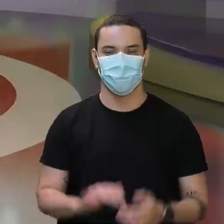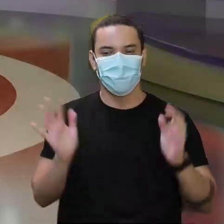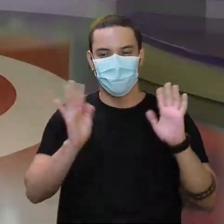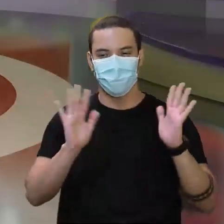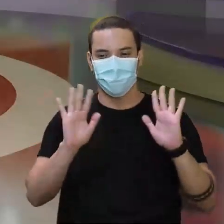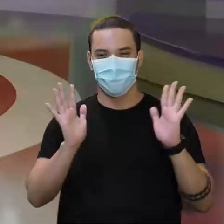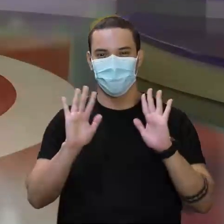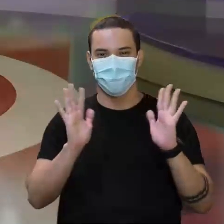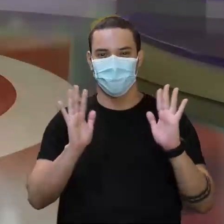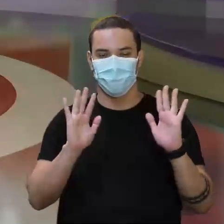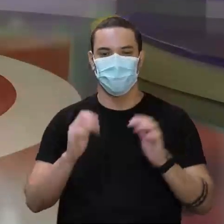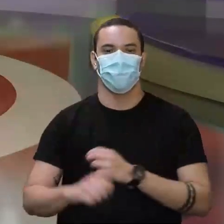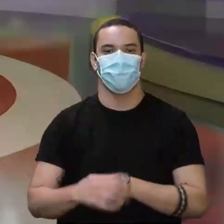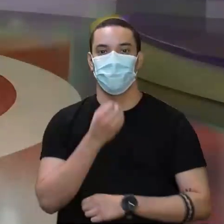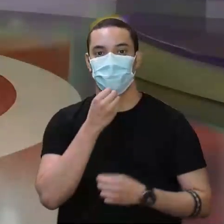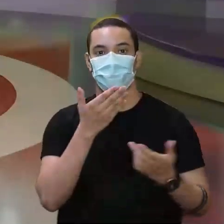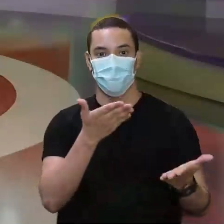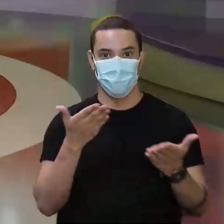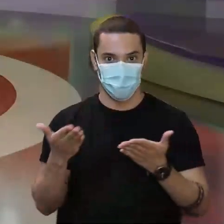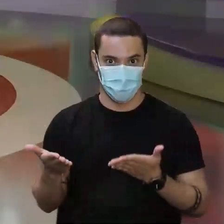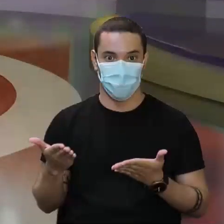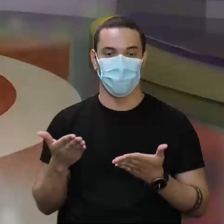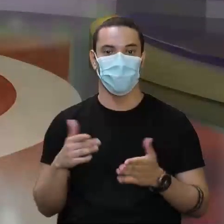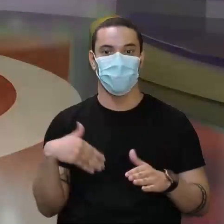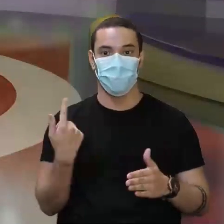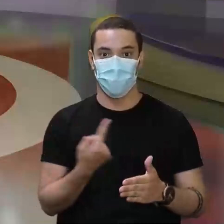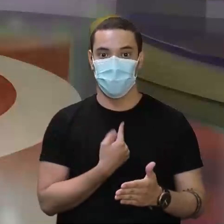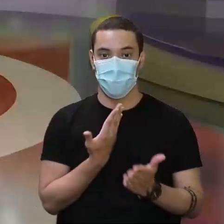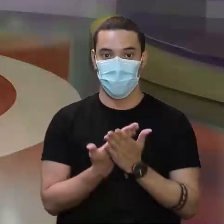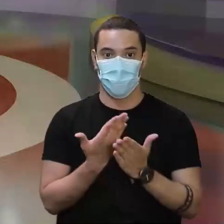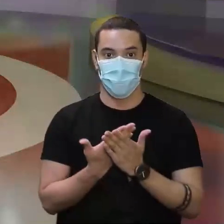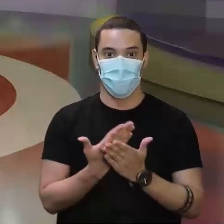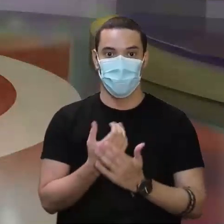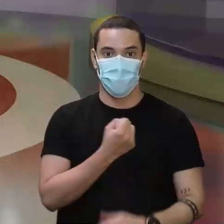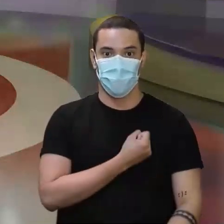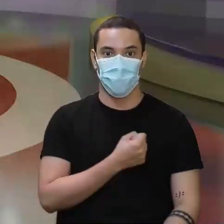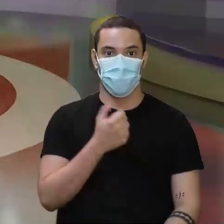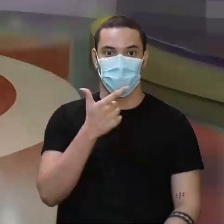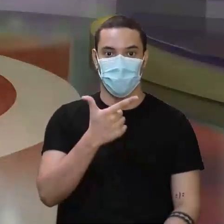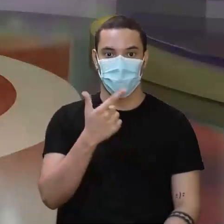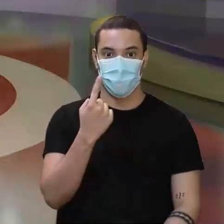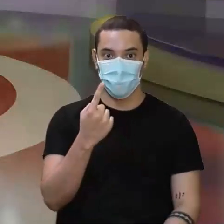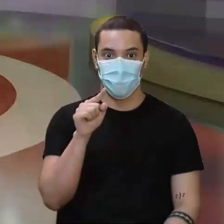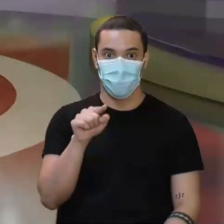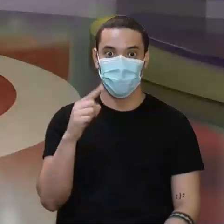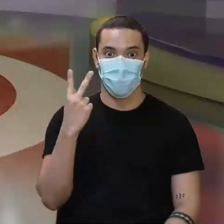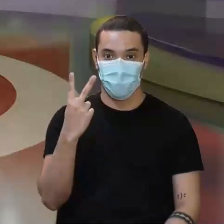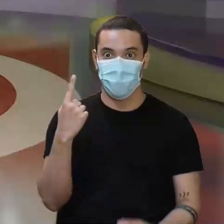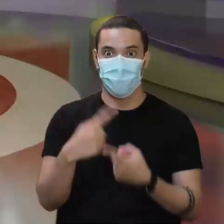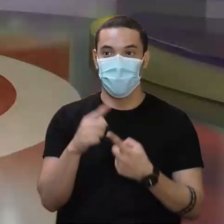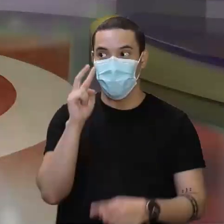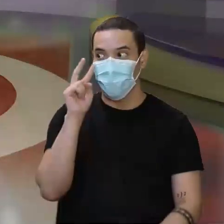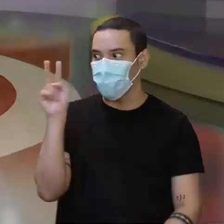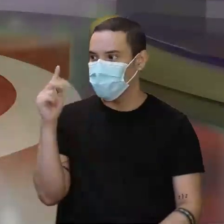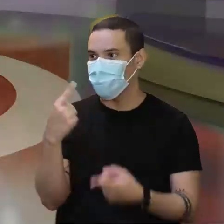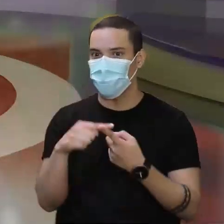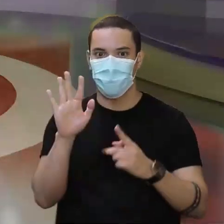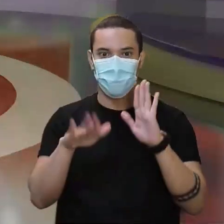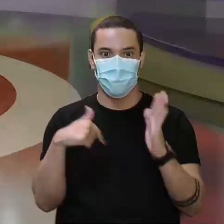Hey guys, what's up and welcome! Estamos aqui na nossa aula 21.2. Estou olhando para lá porque às vezes eu me perco. Já